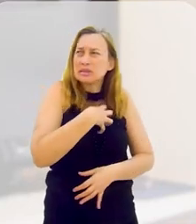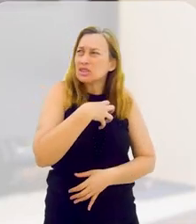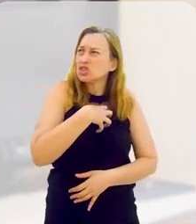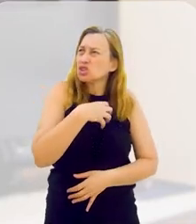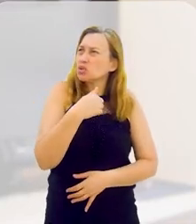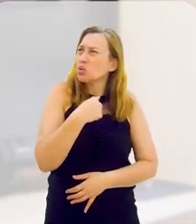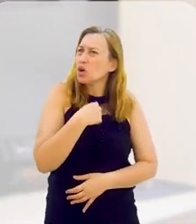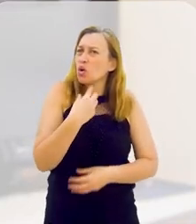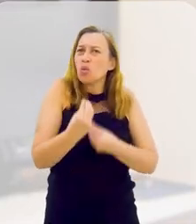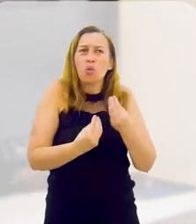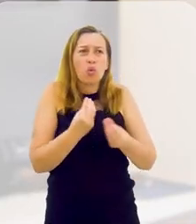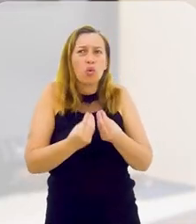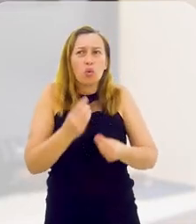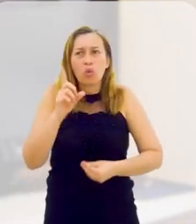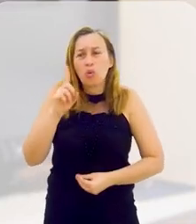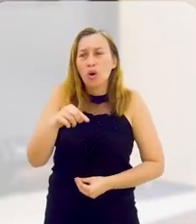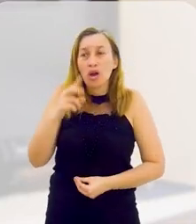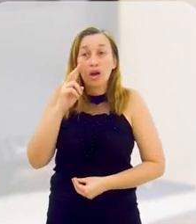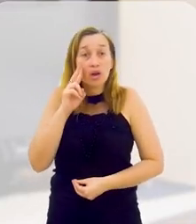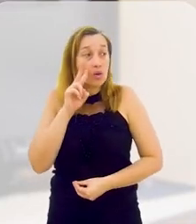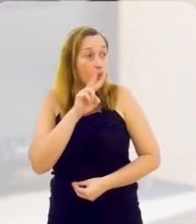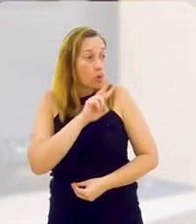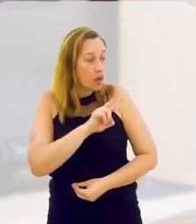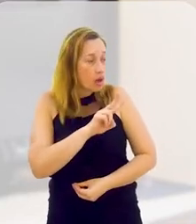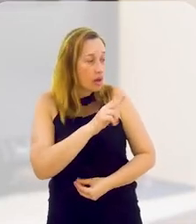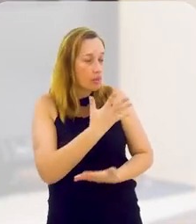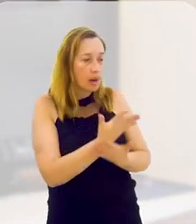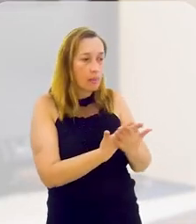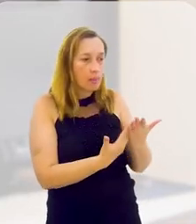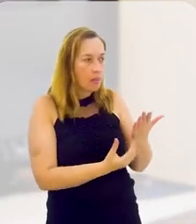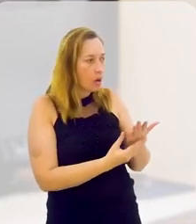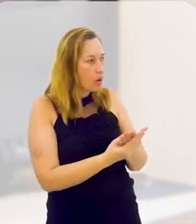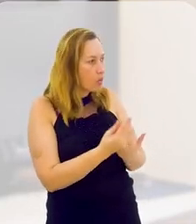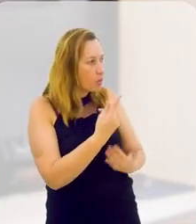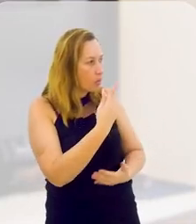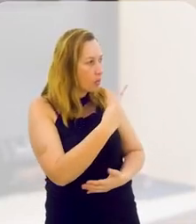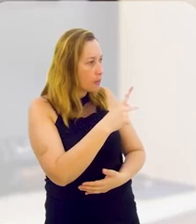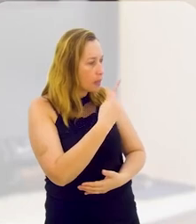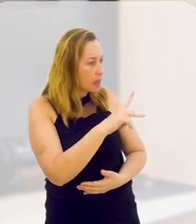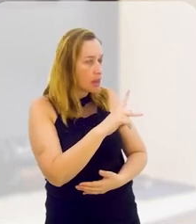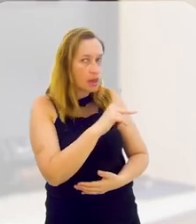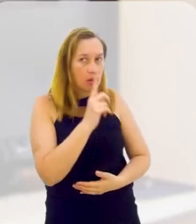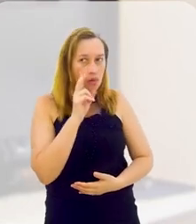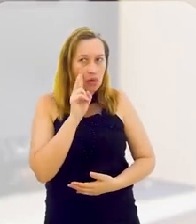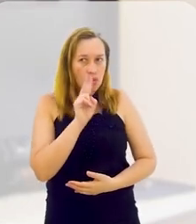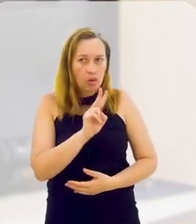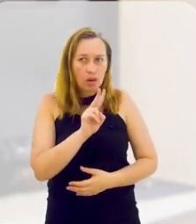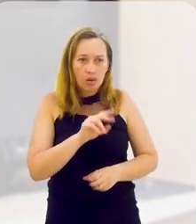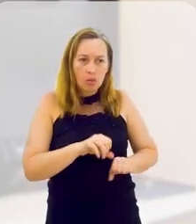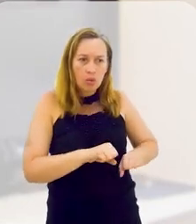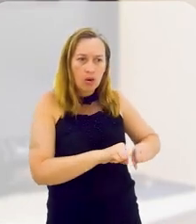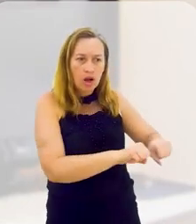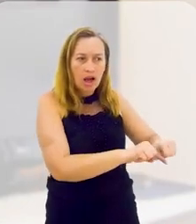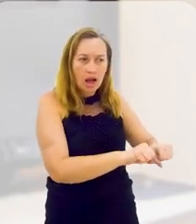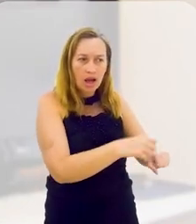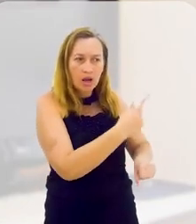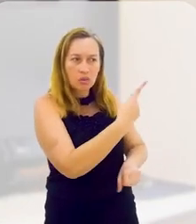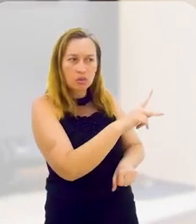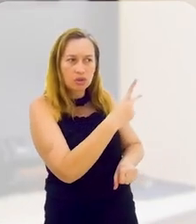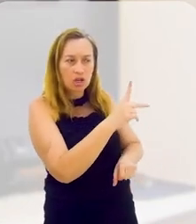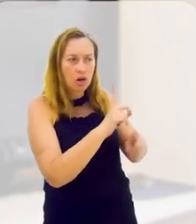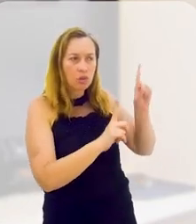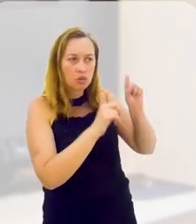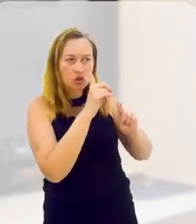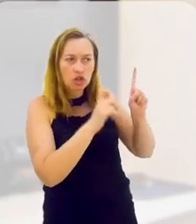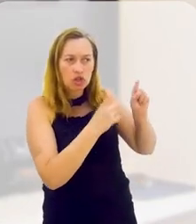estava sentindo? Como é que era? E eu olhava para as mãos dela, eu olhava, enfim, para o carrinho dela,